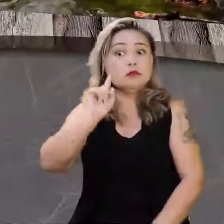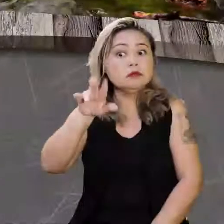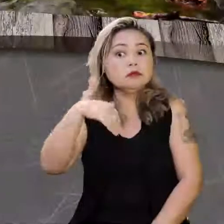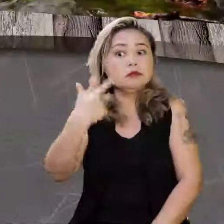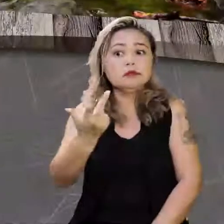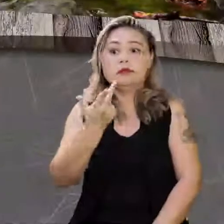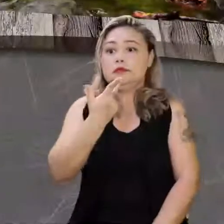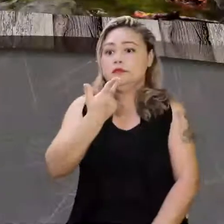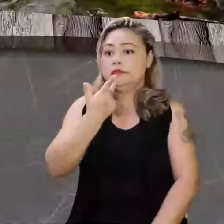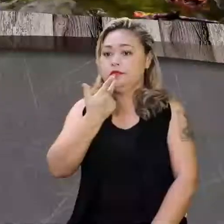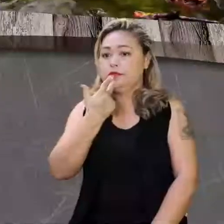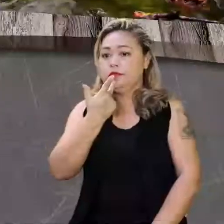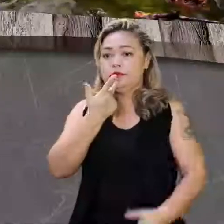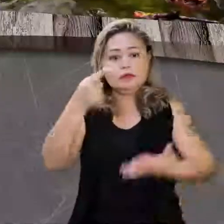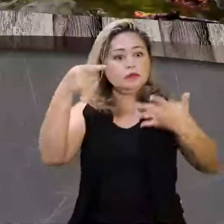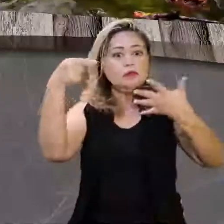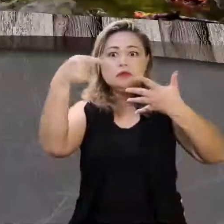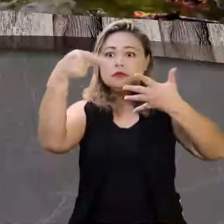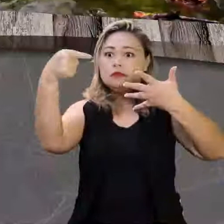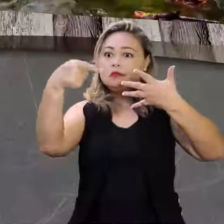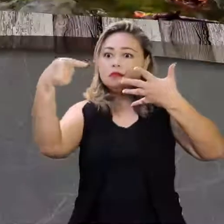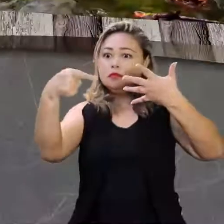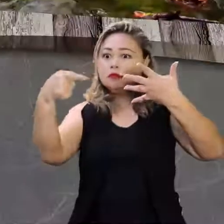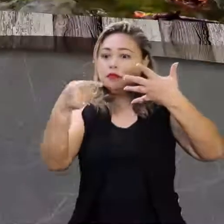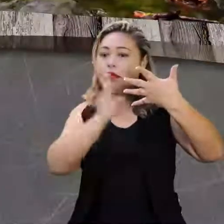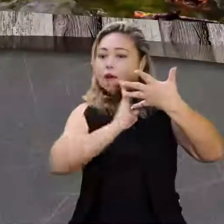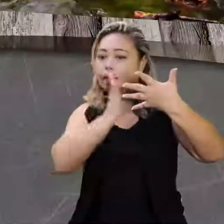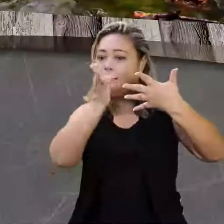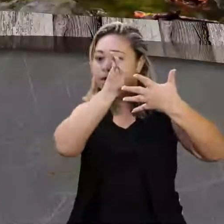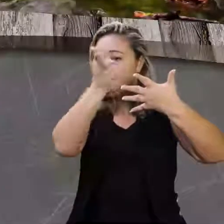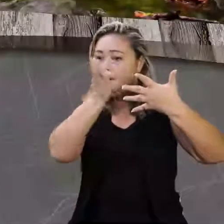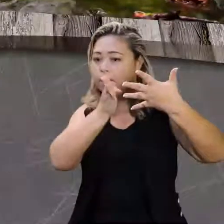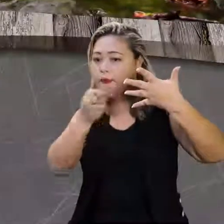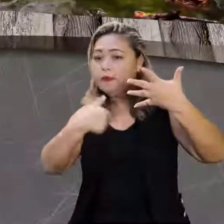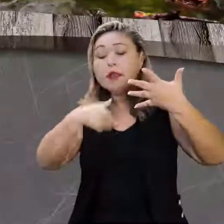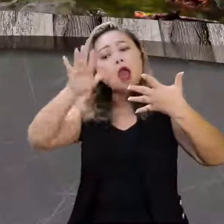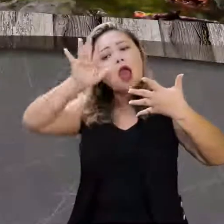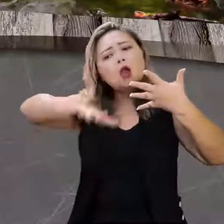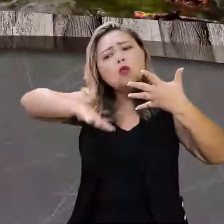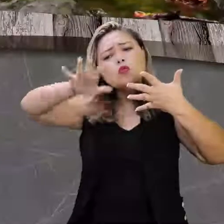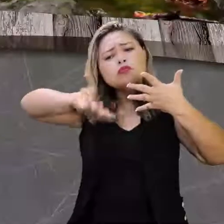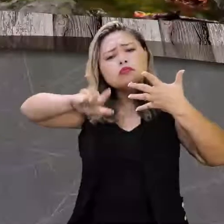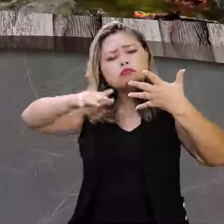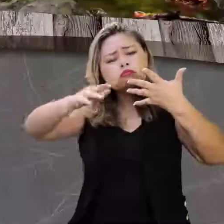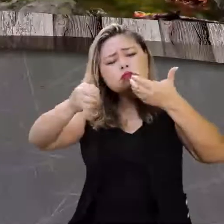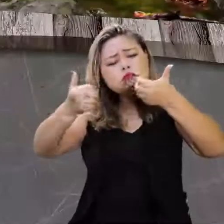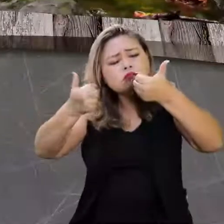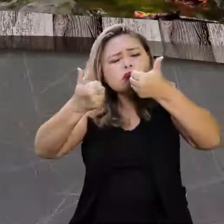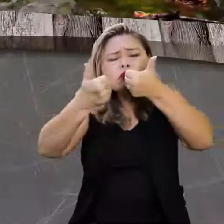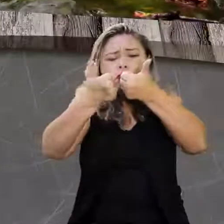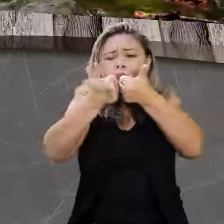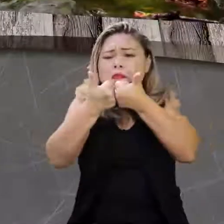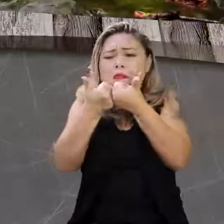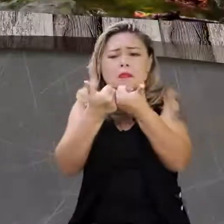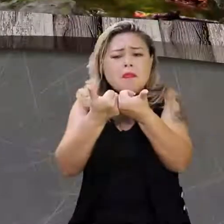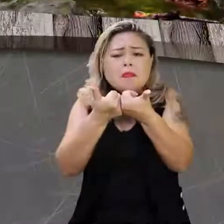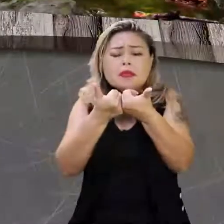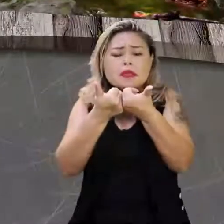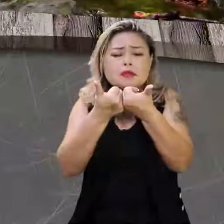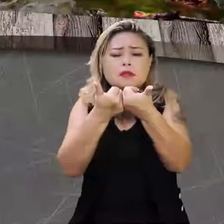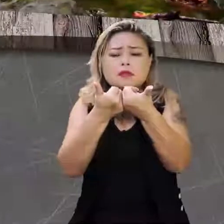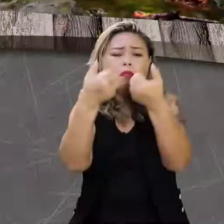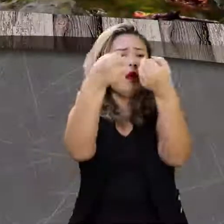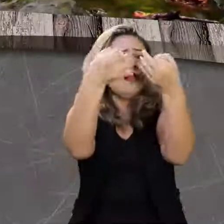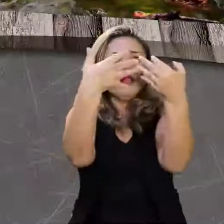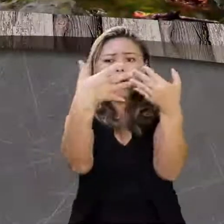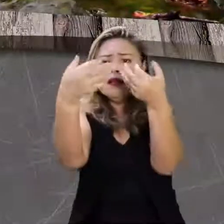quando a gente fala dessas classificações, essas ramificações, às vezes umas são muito próximas, entendeu?